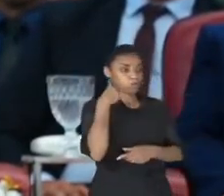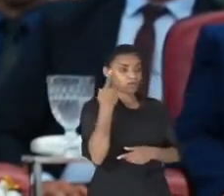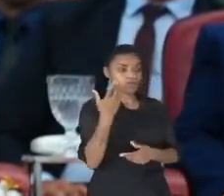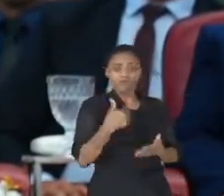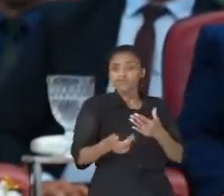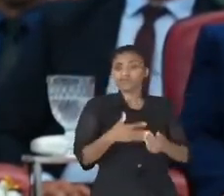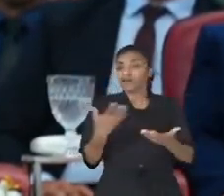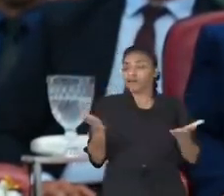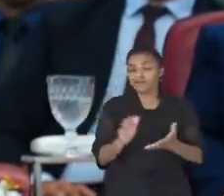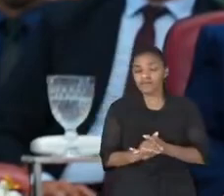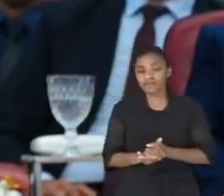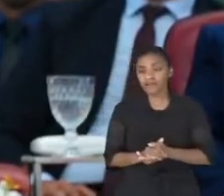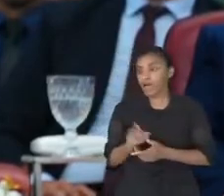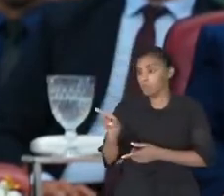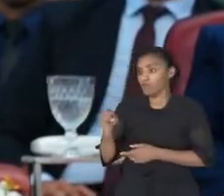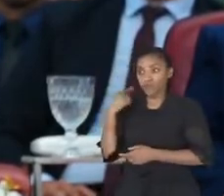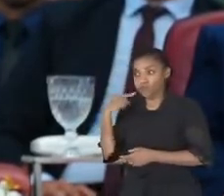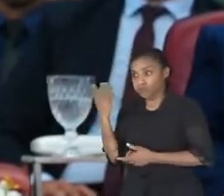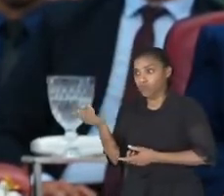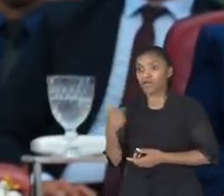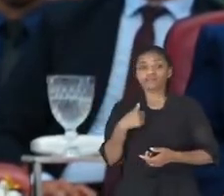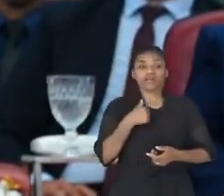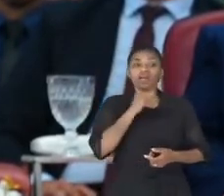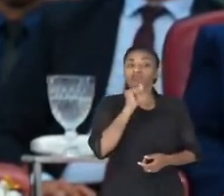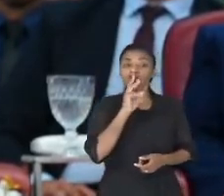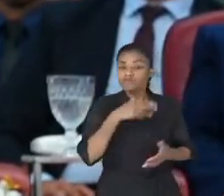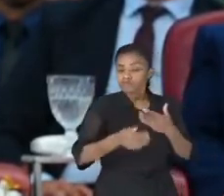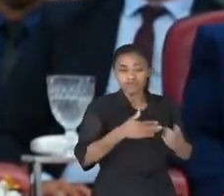daí? Não, mas o senhor é deputado. Eu falei, e daí?